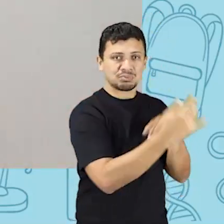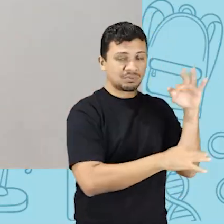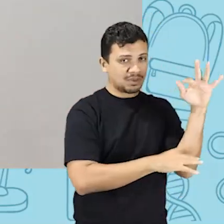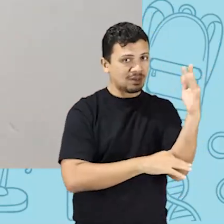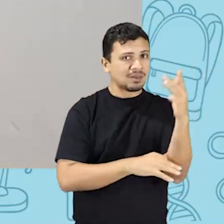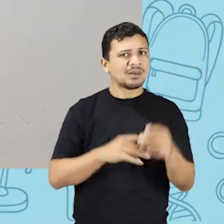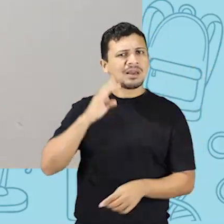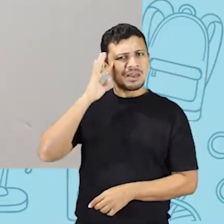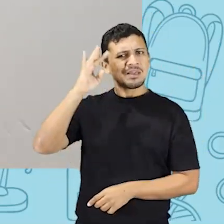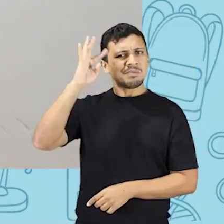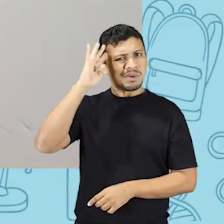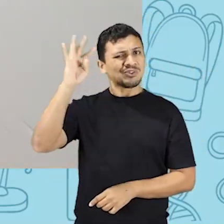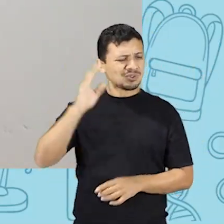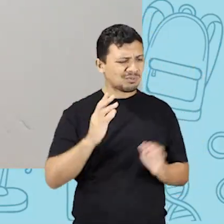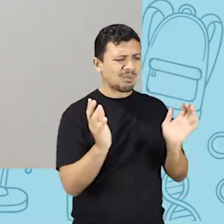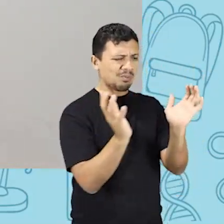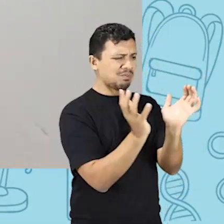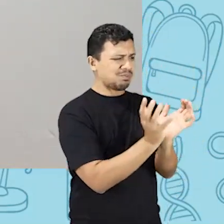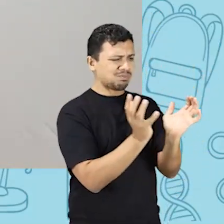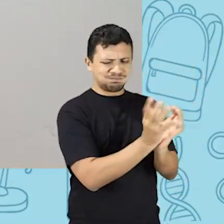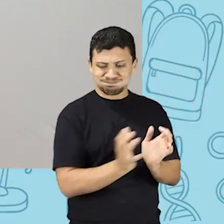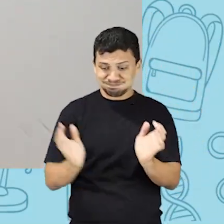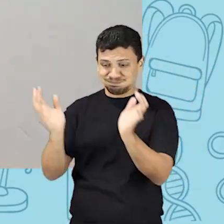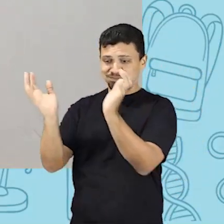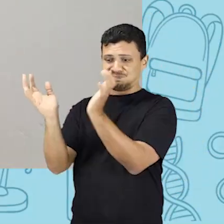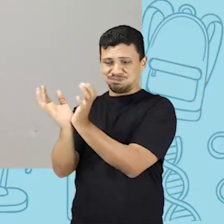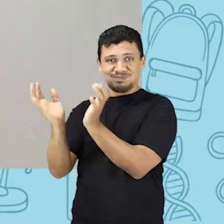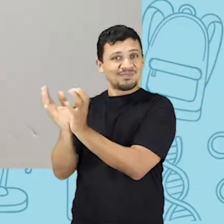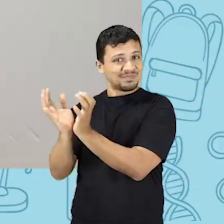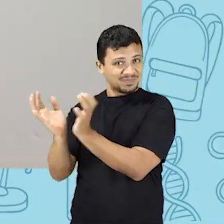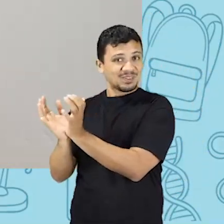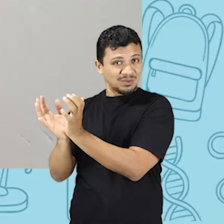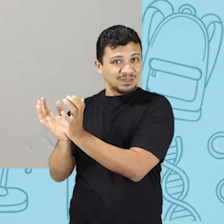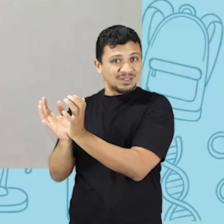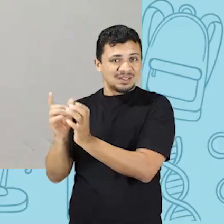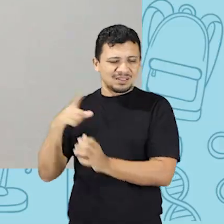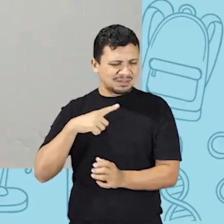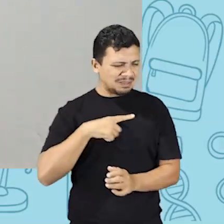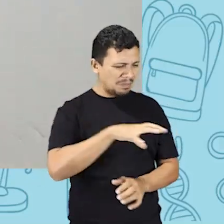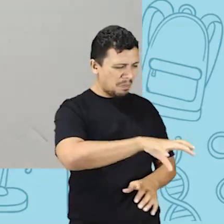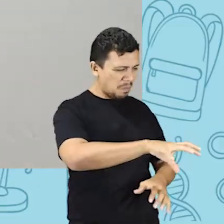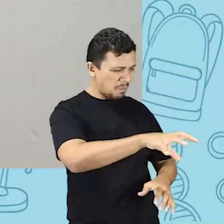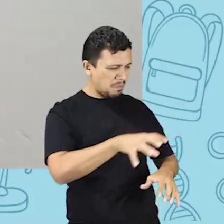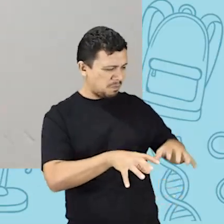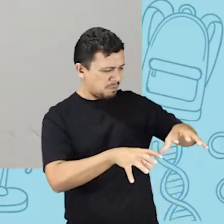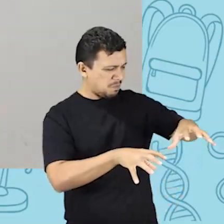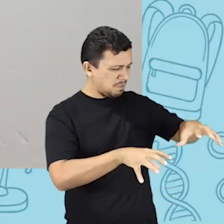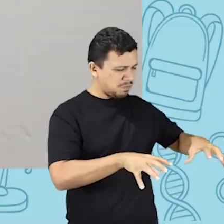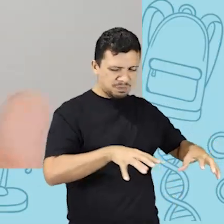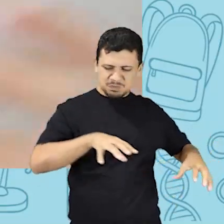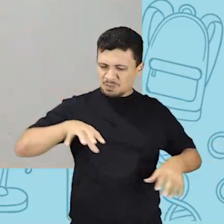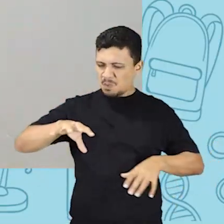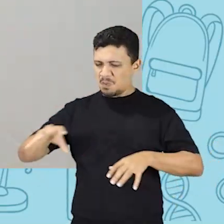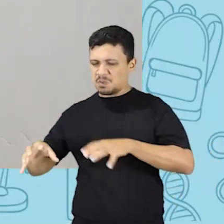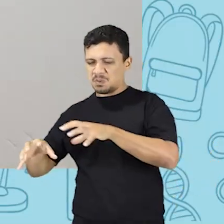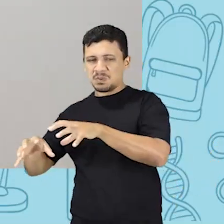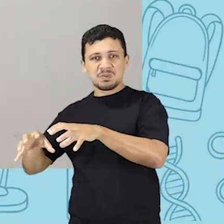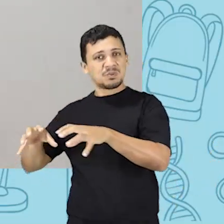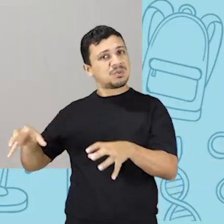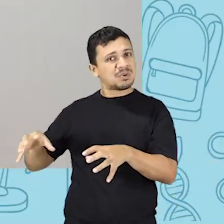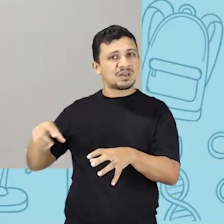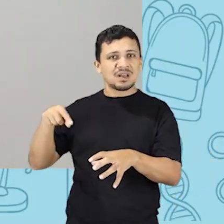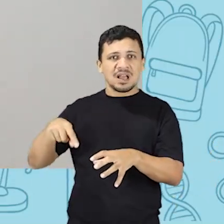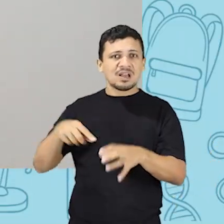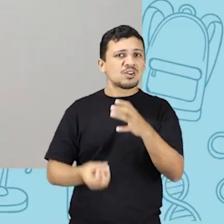Imagine literalmente dois troncos de árvores com as suas raízes e ramificações. E dessas ramificações